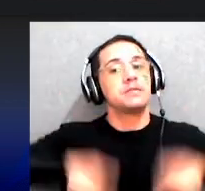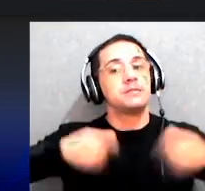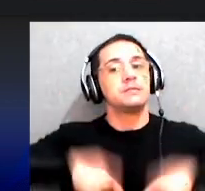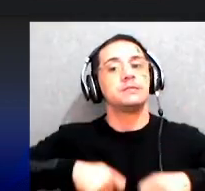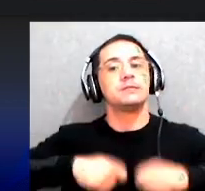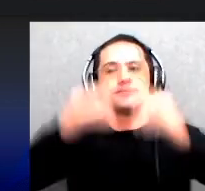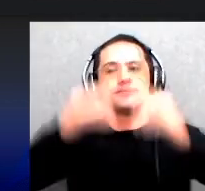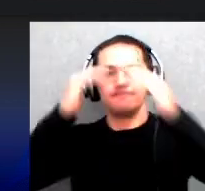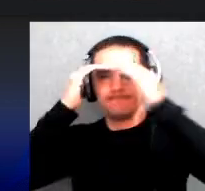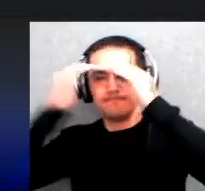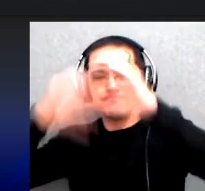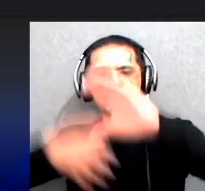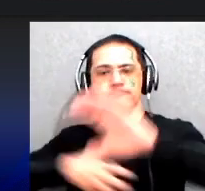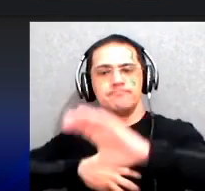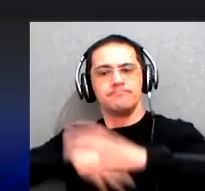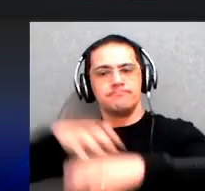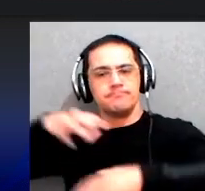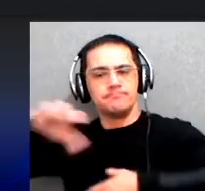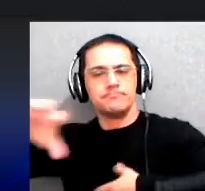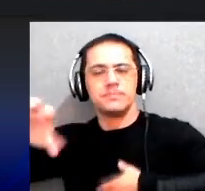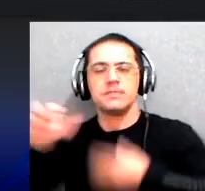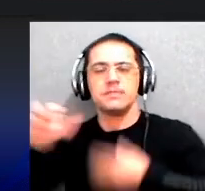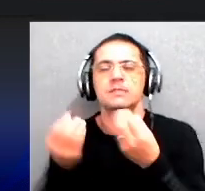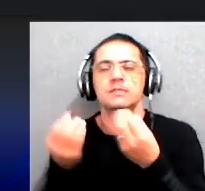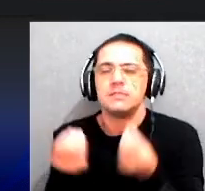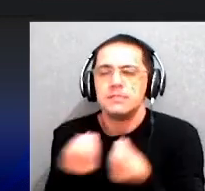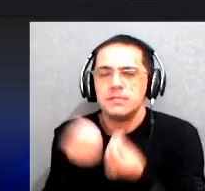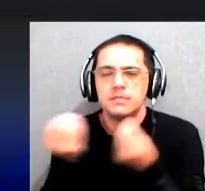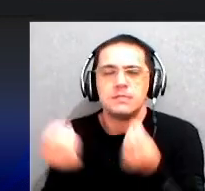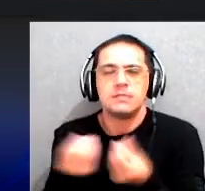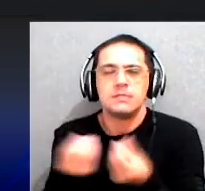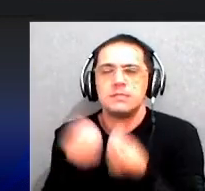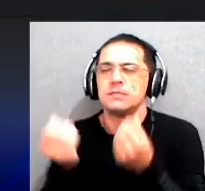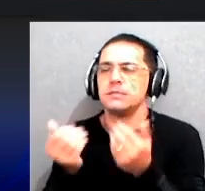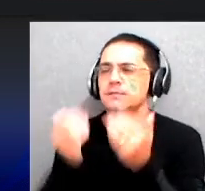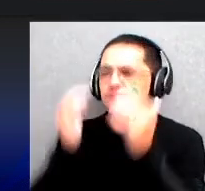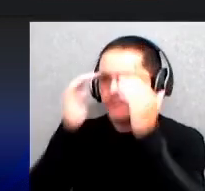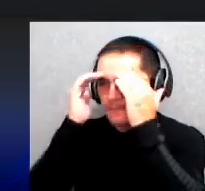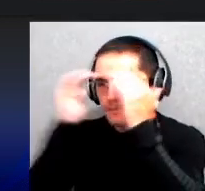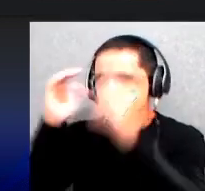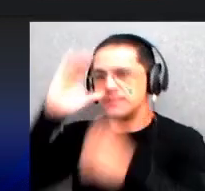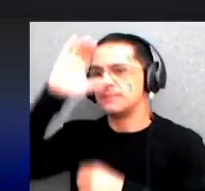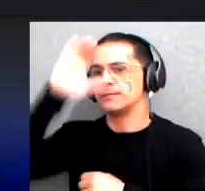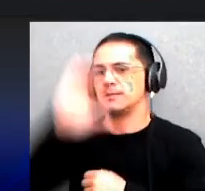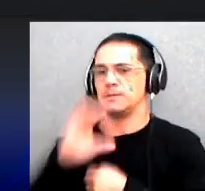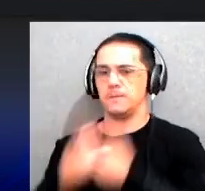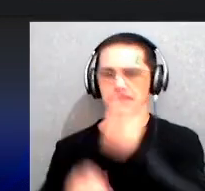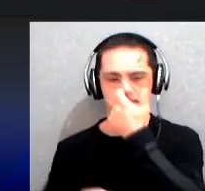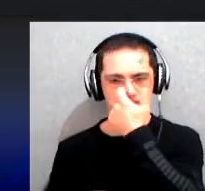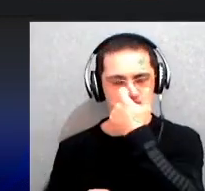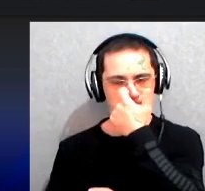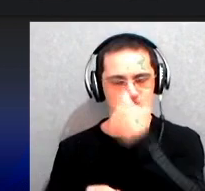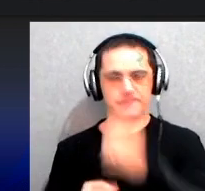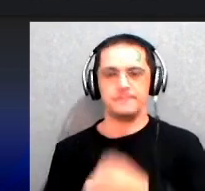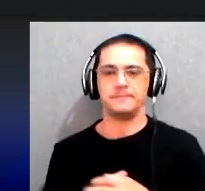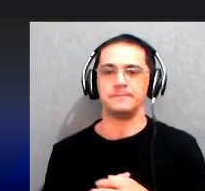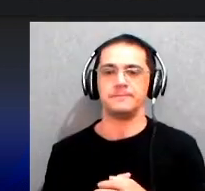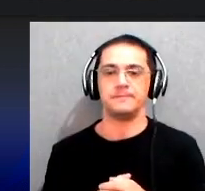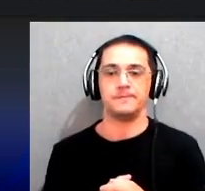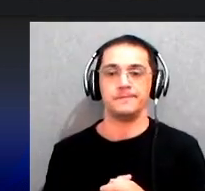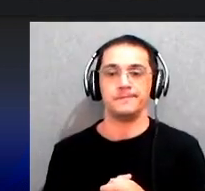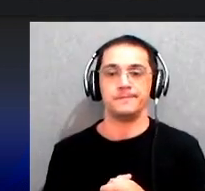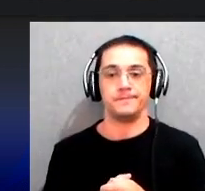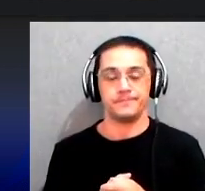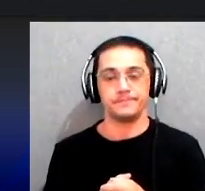com sensibilidade, a pauta da cidadania. E, portanto, esta pauta será também não só da